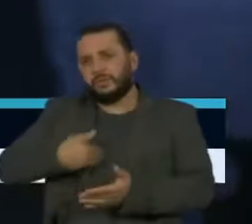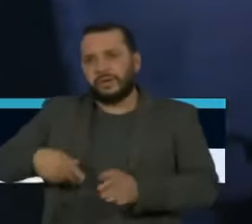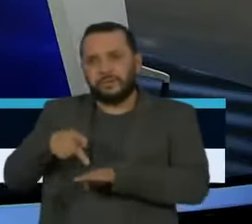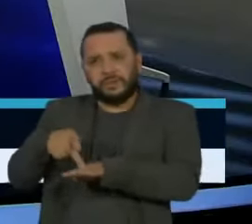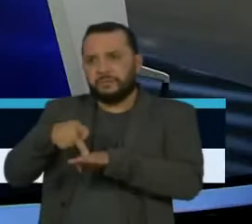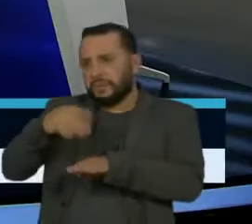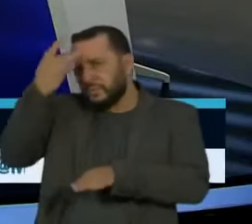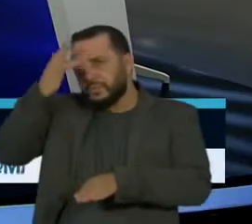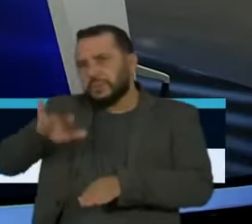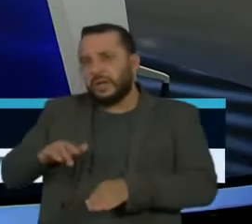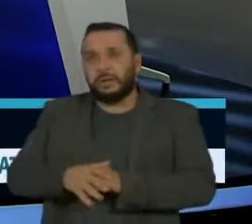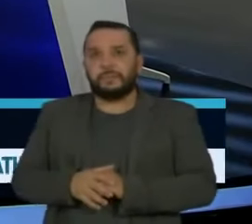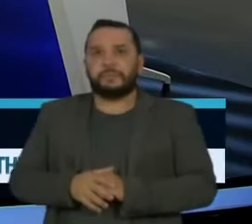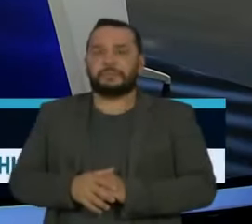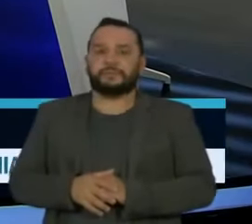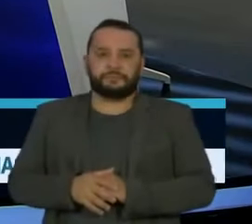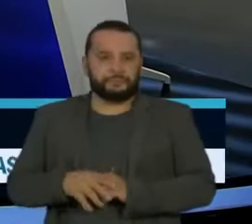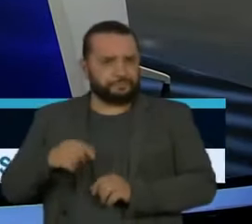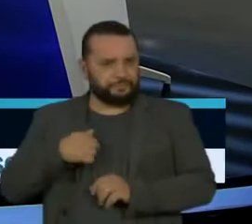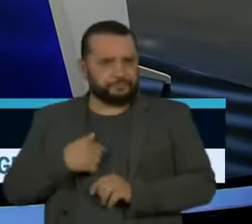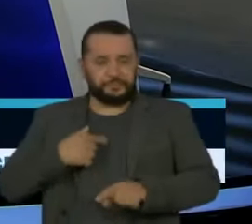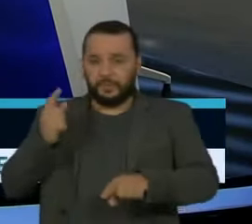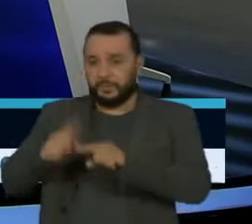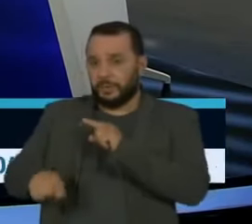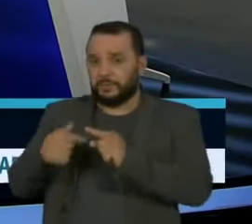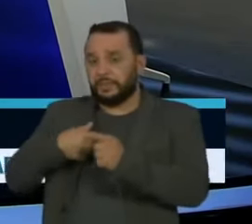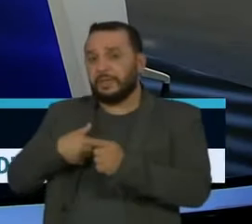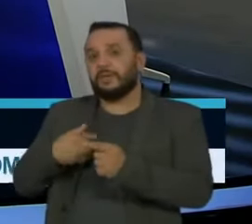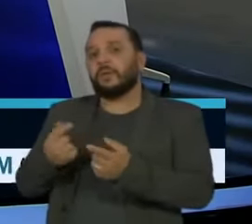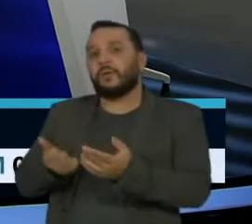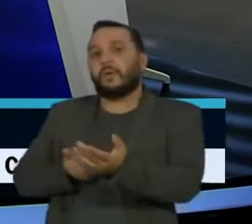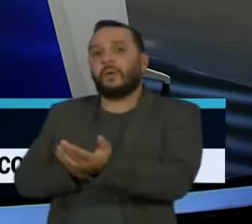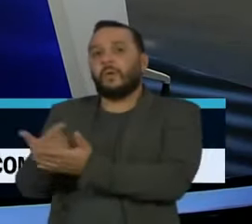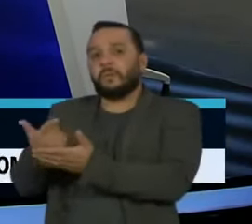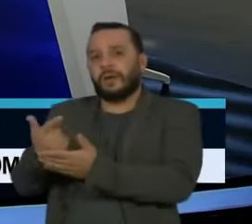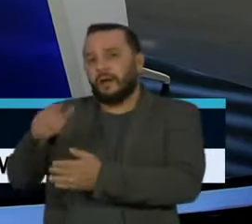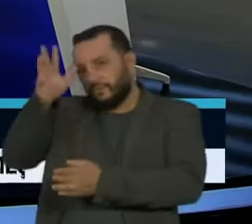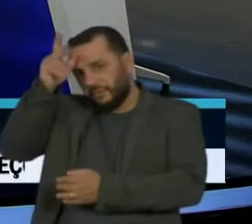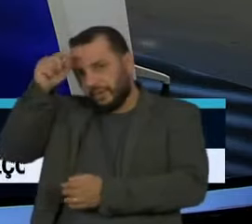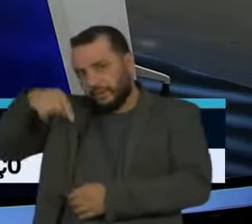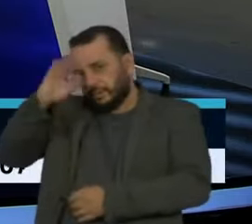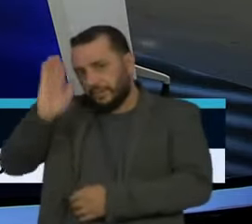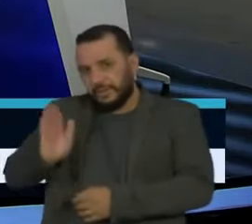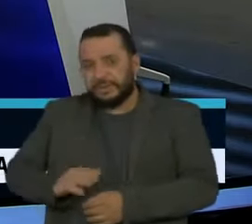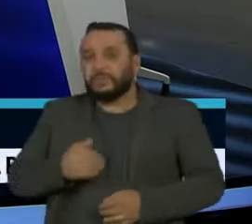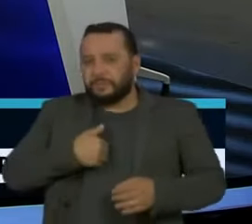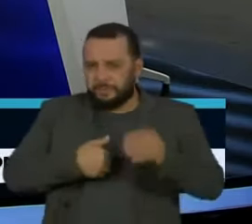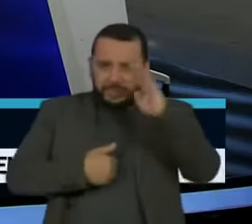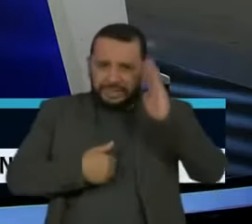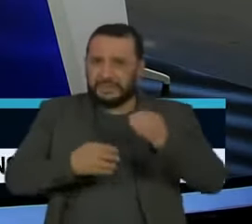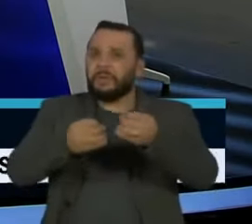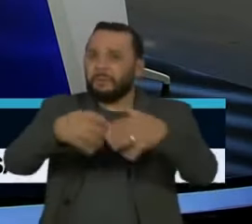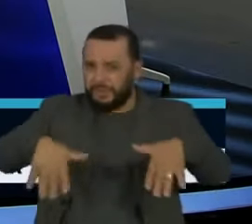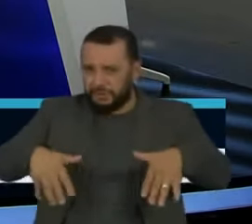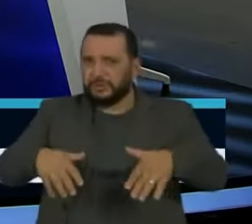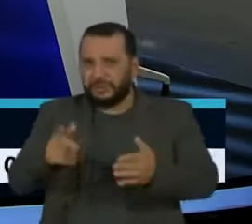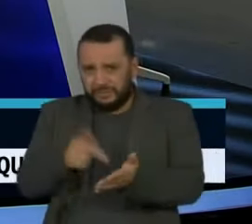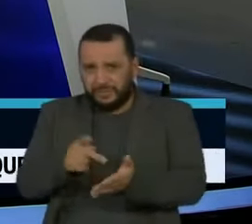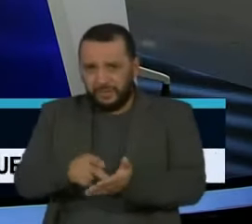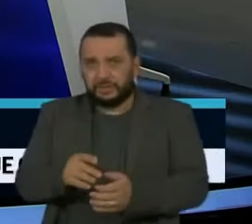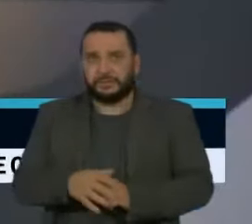filipino. Patrícia, sobre a proibição de importação de frango brasileiro, isso pode prejudicar e muito o setor por aqui,